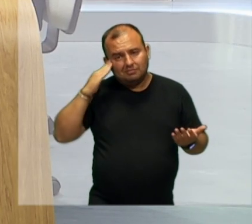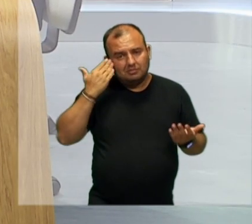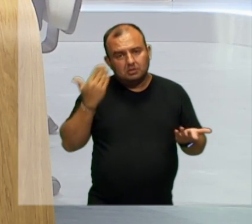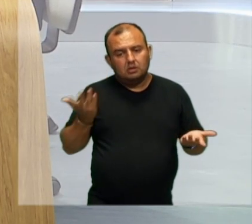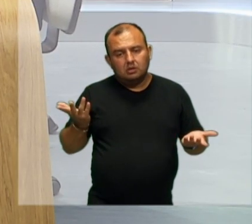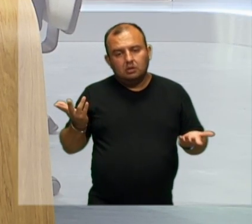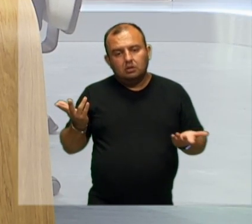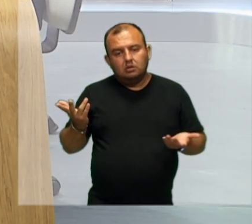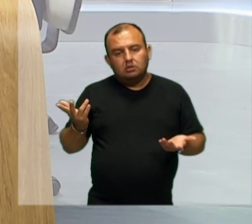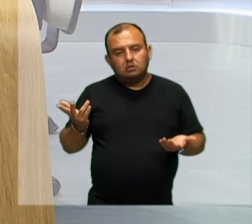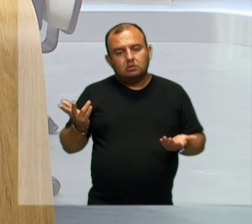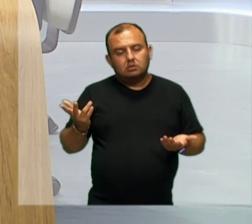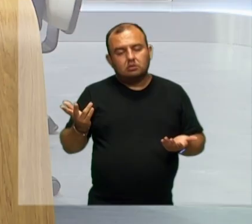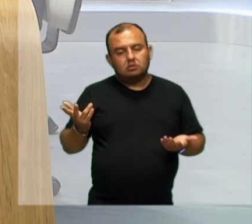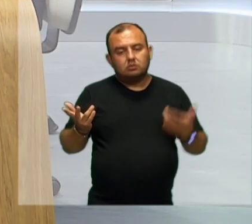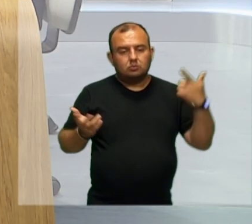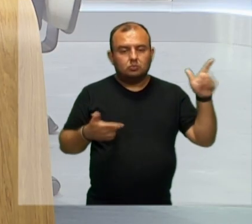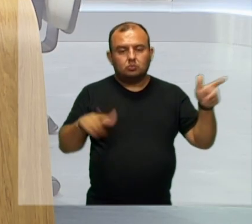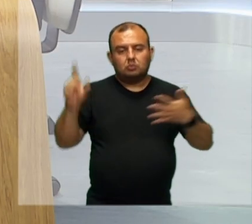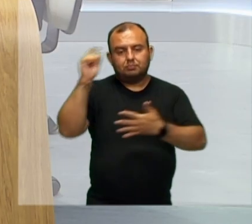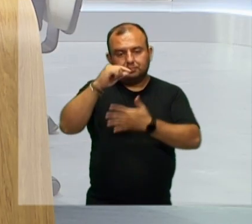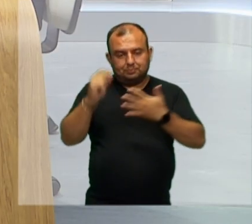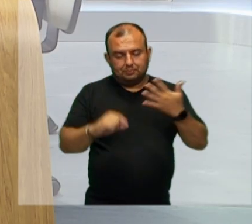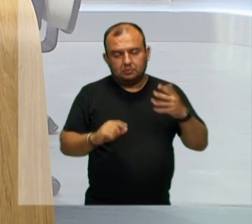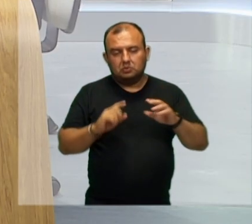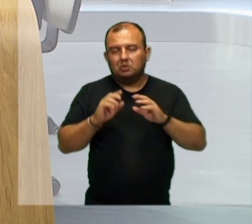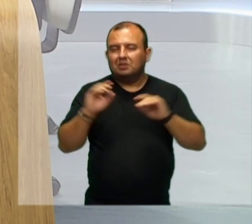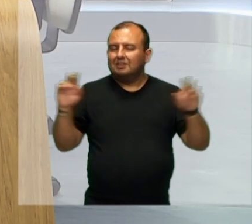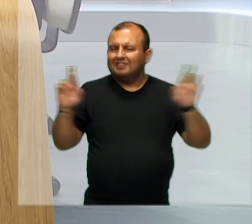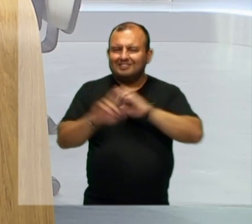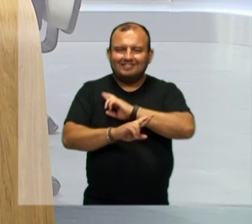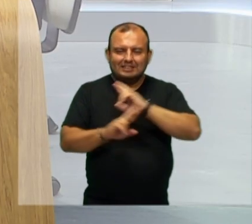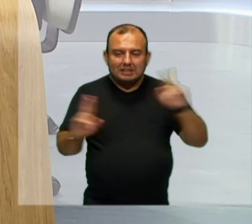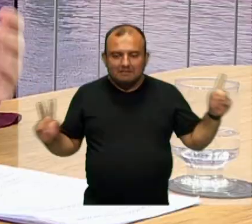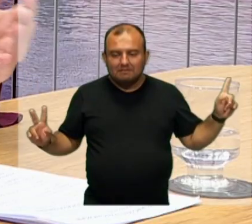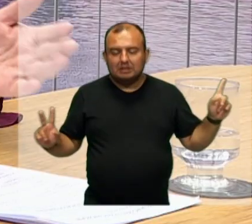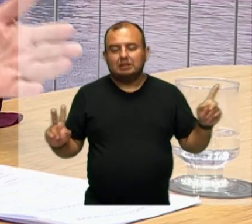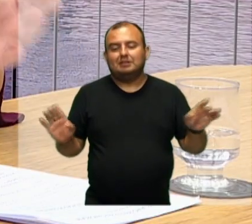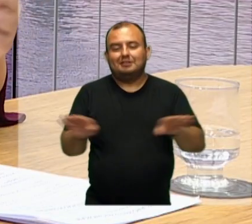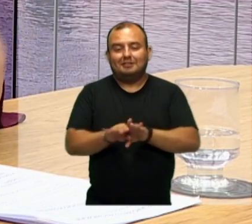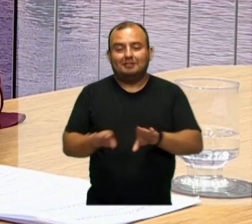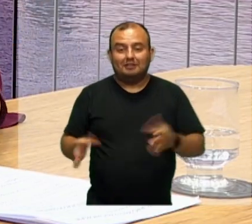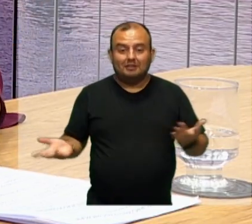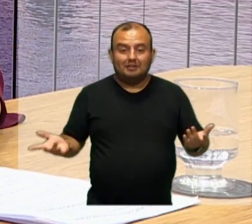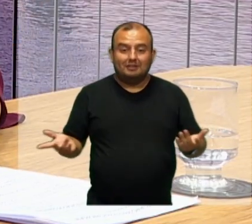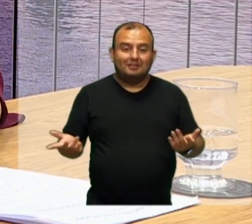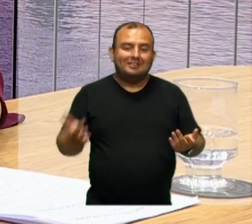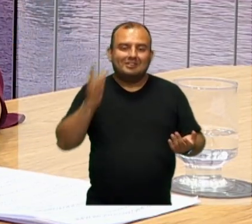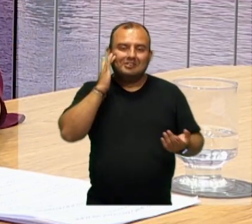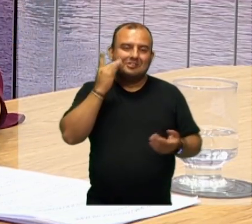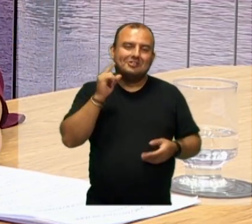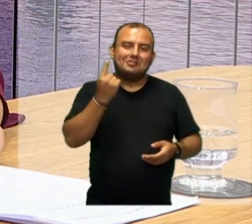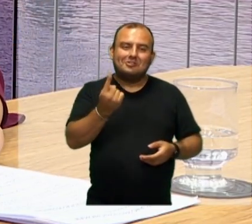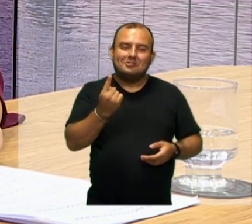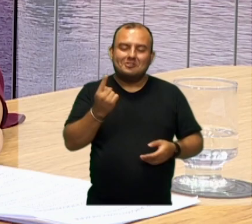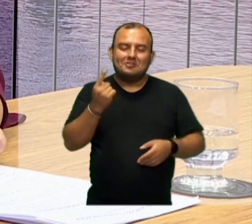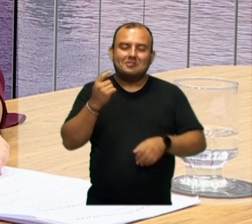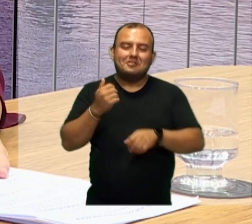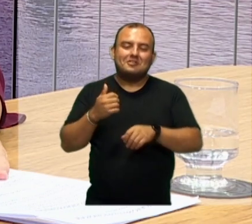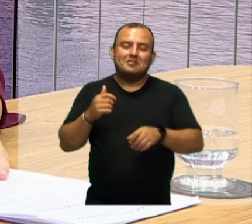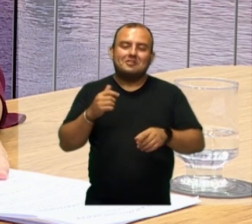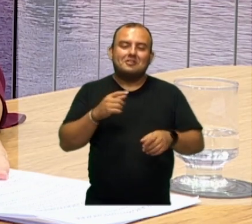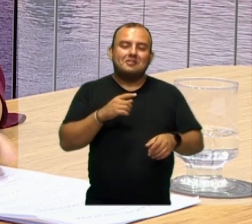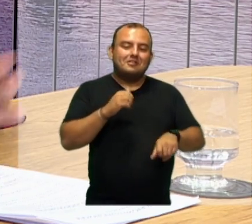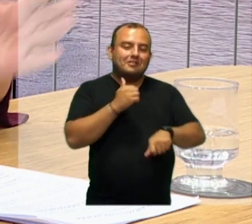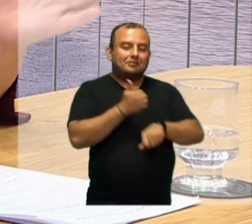São outros patamares completamente diferentes. Sim. E quer dizer, acho que um único jogador de futebol